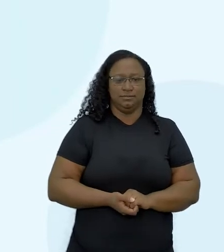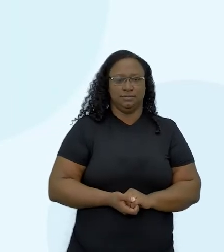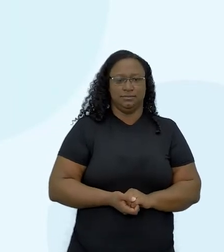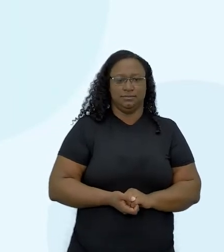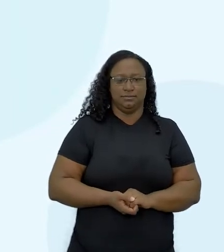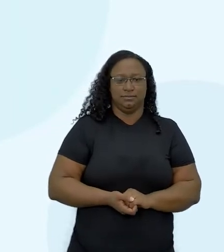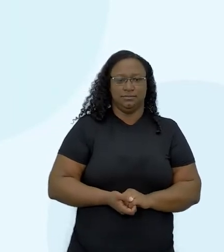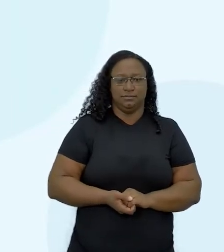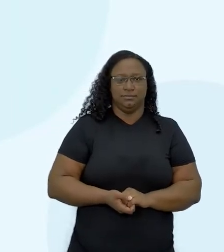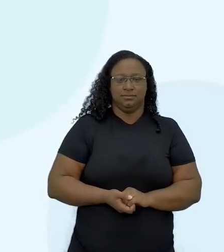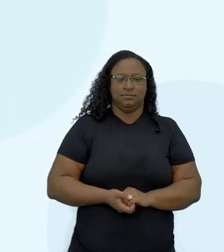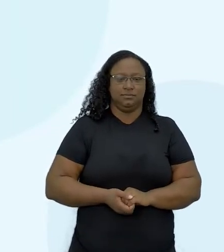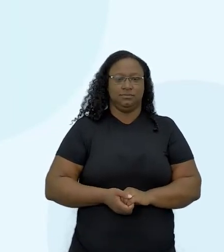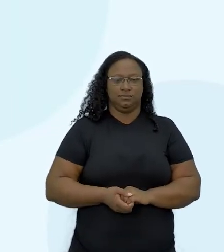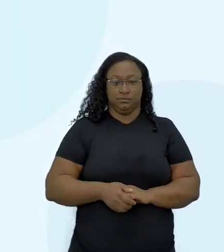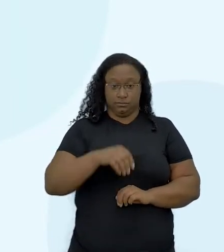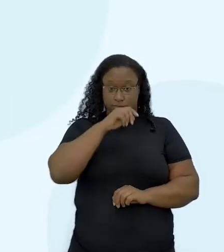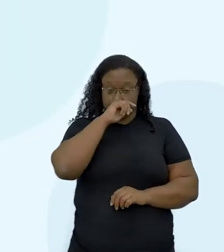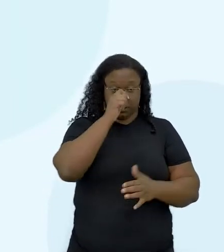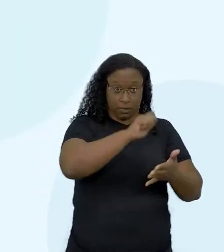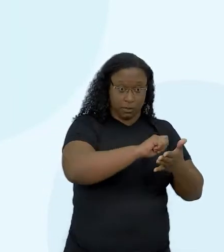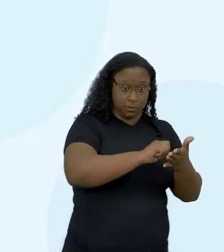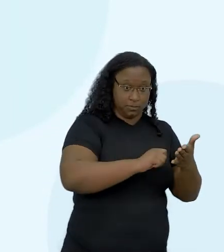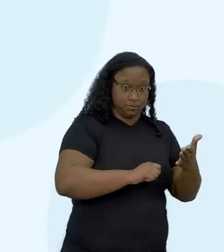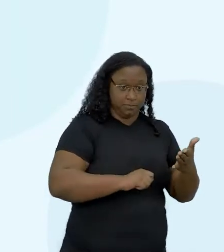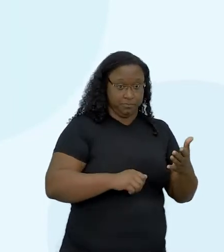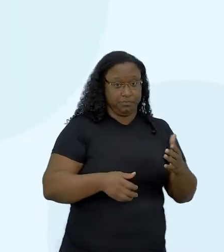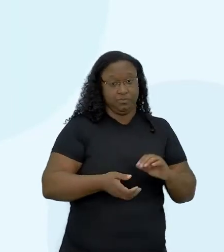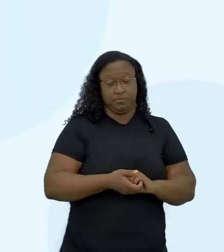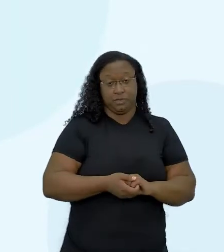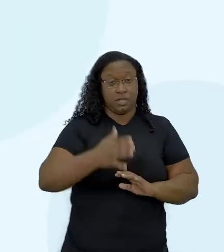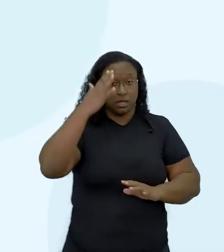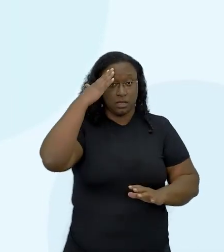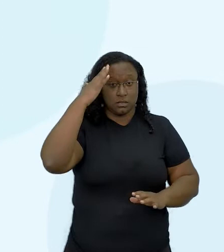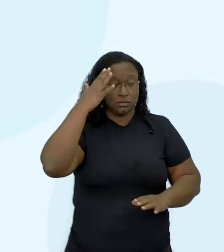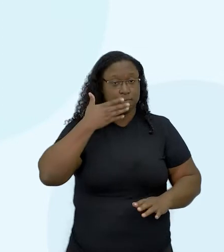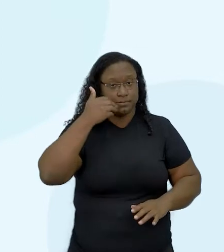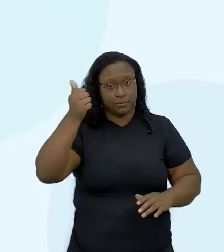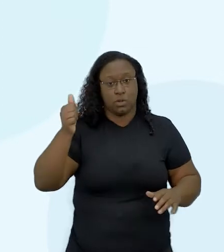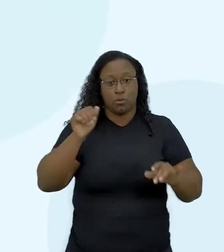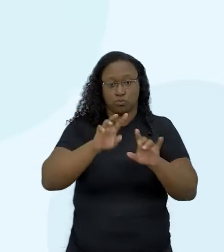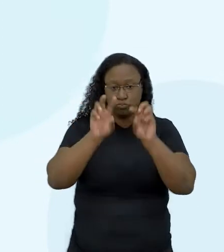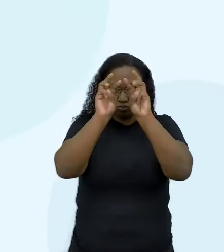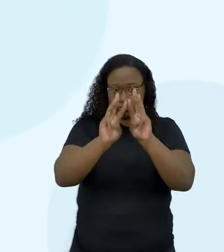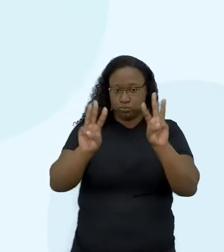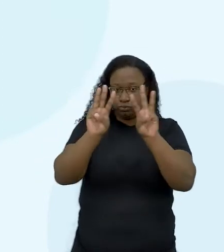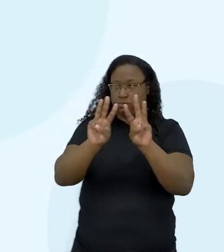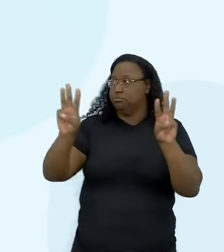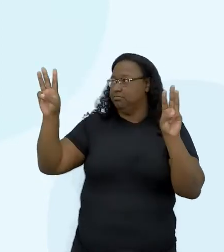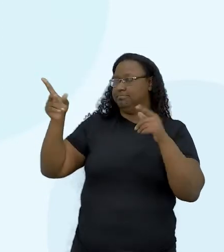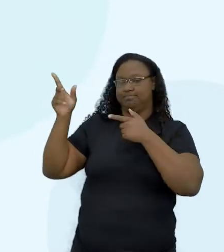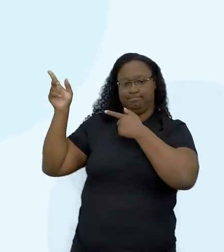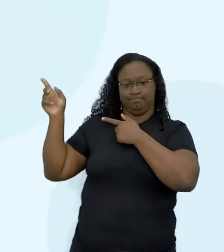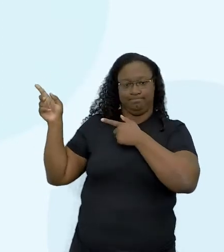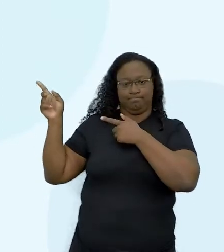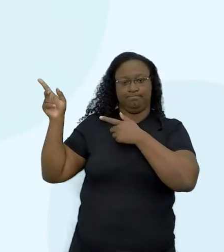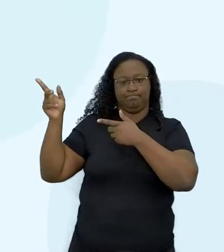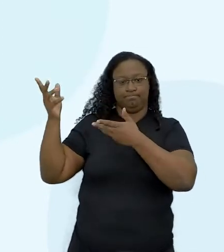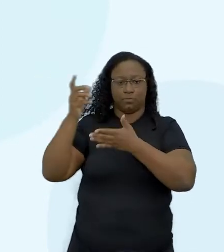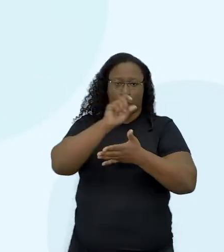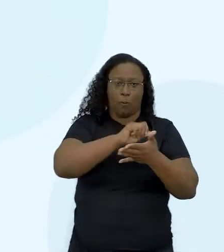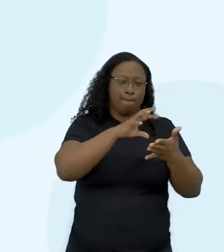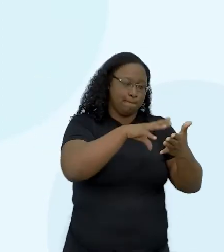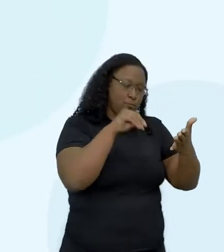essa aula e aí vocês anotem aí no caderninho. Se vocês quiserem saber melhor, é só acessar esse link que eu deixei para vocês, que é de onde eu estou tirando